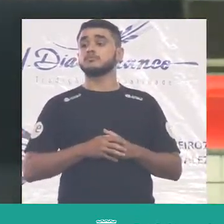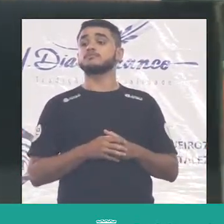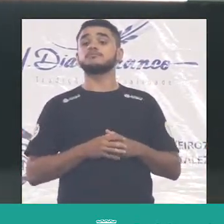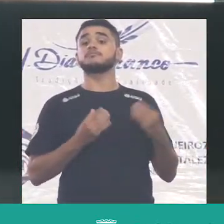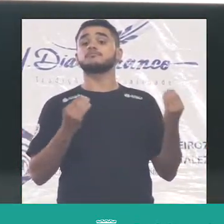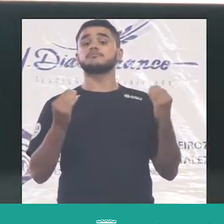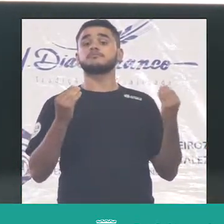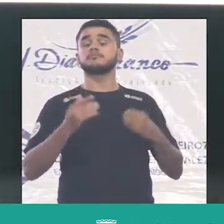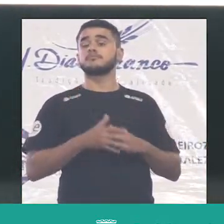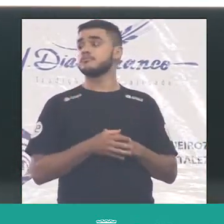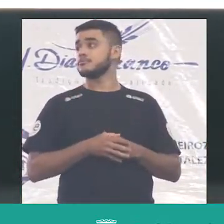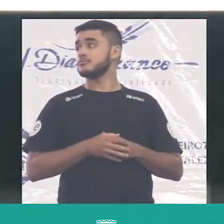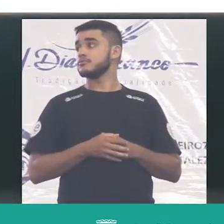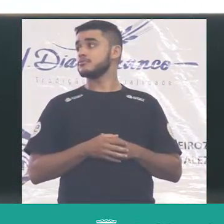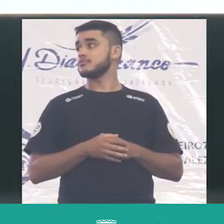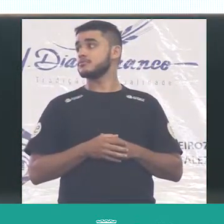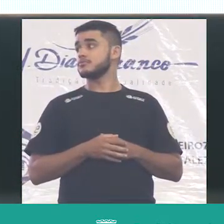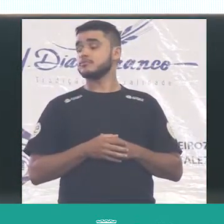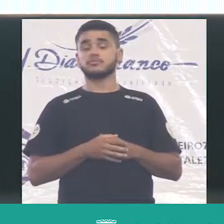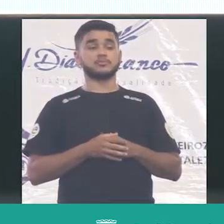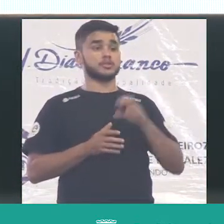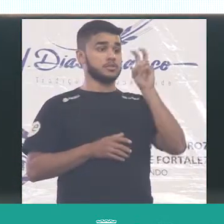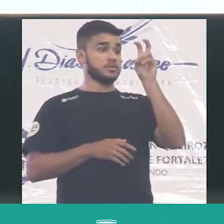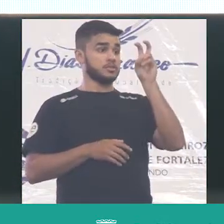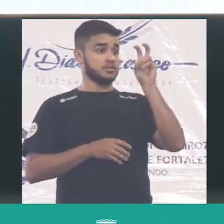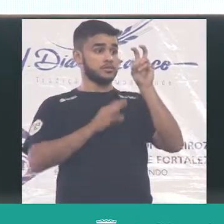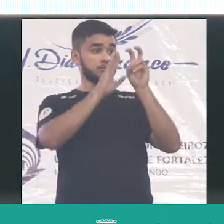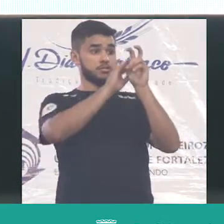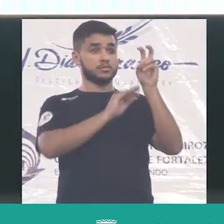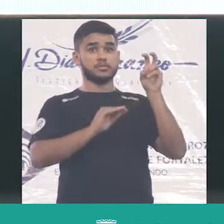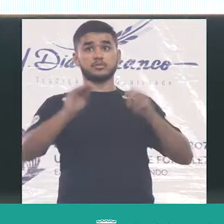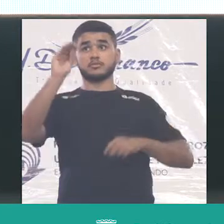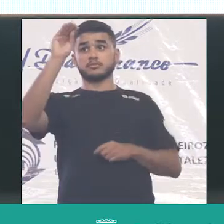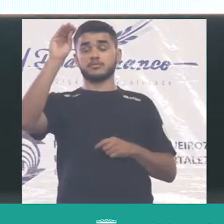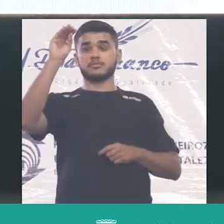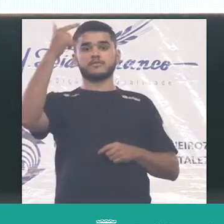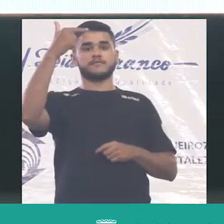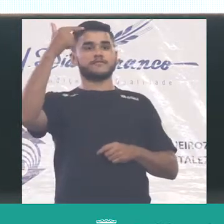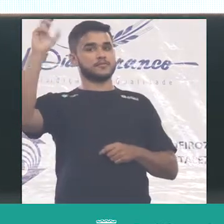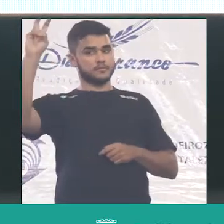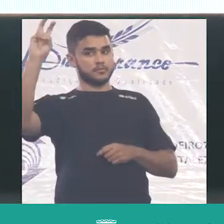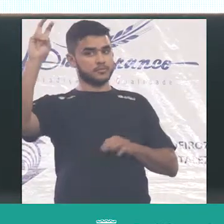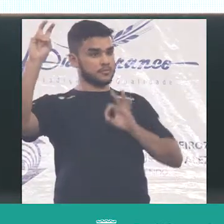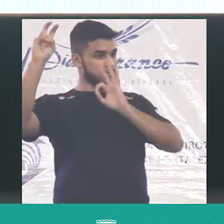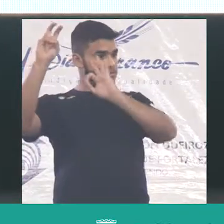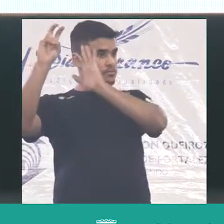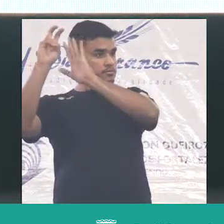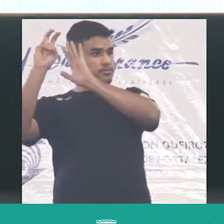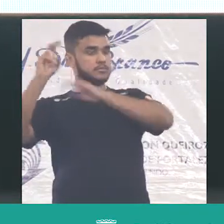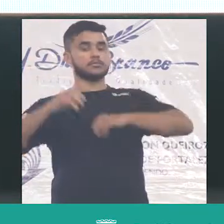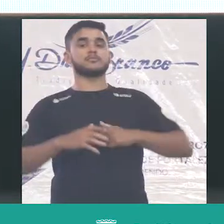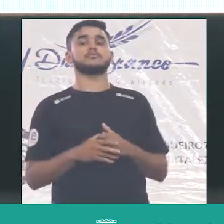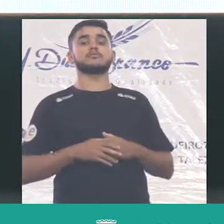quadrado. Tira o 5 e bota 25. O que foi que sobrou?